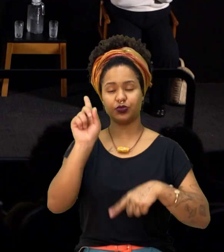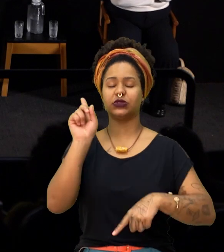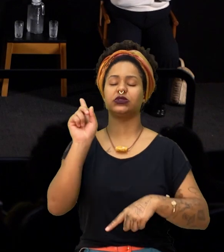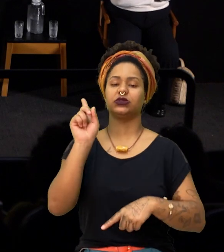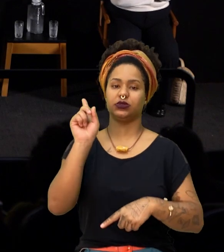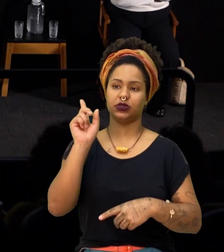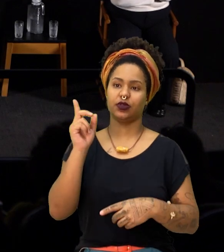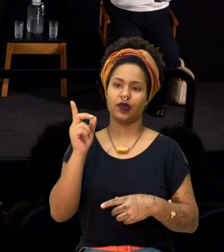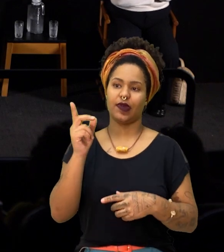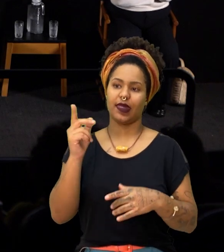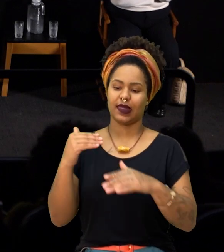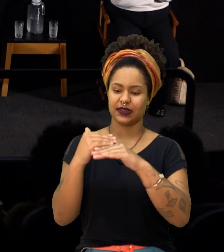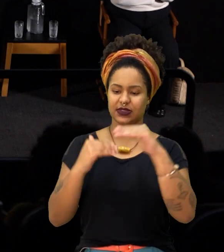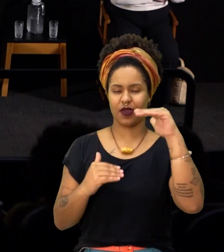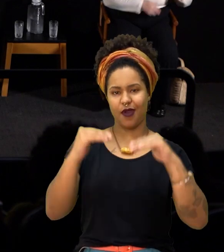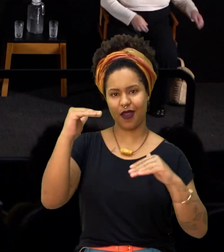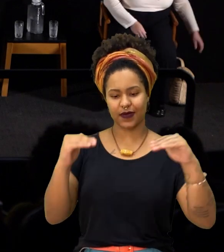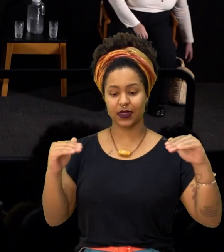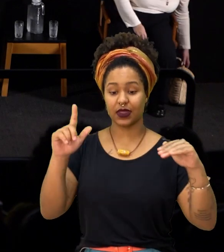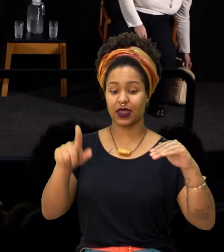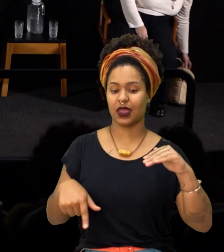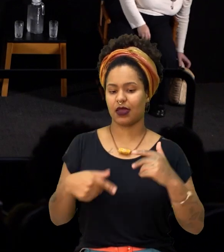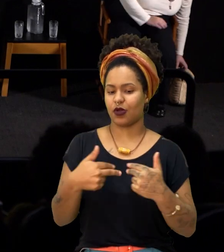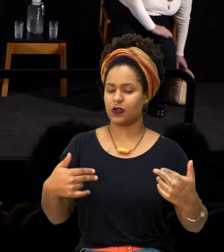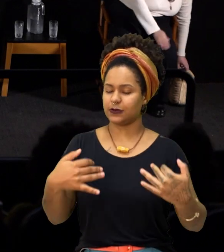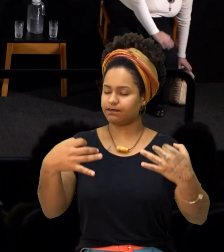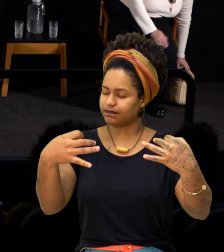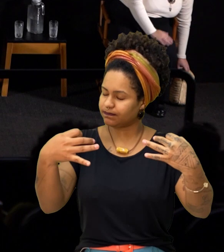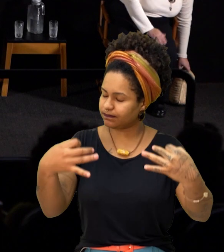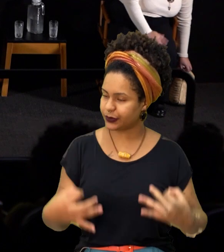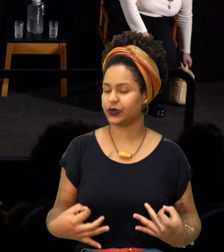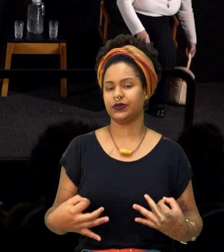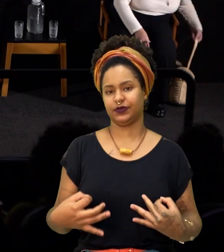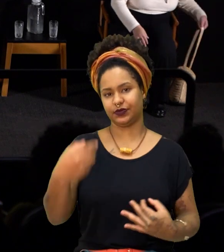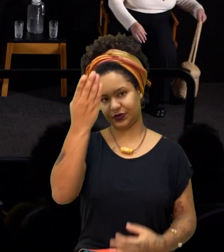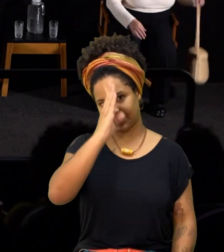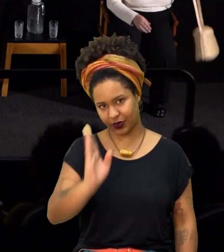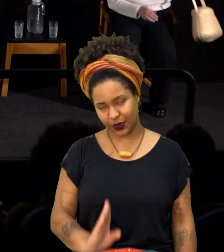de desigualdades, que acho que é uma coisa absolutamente essencial no Brasil,